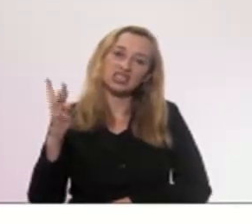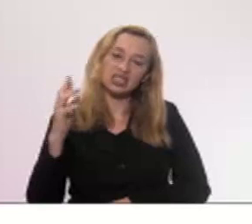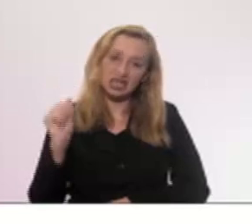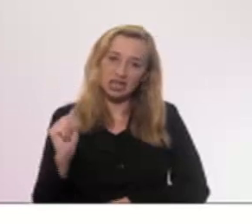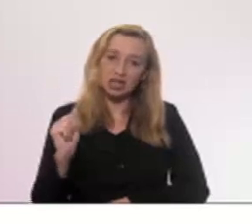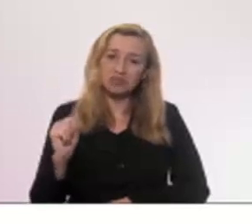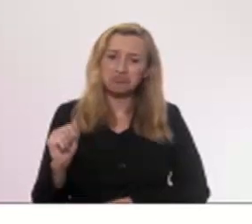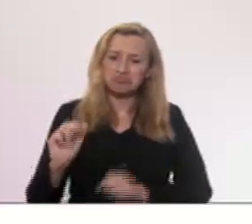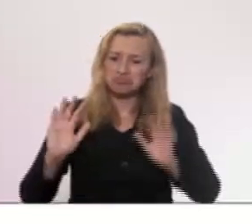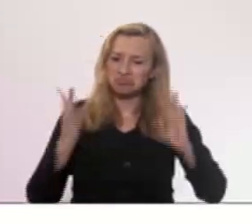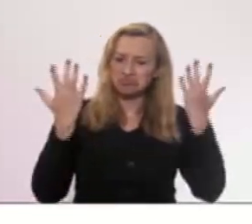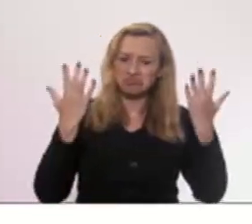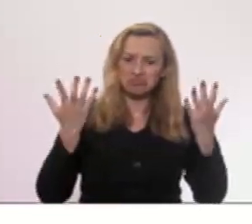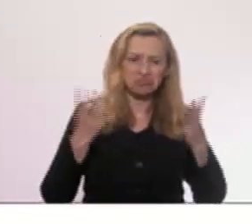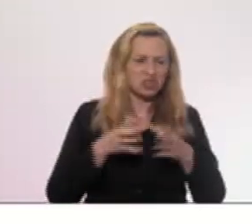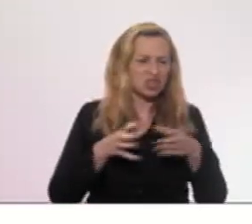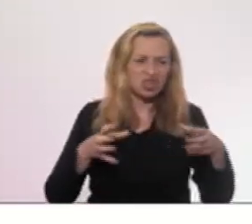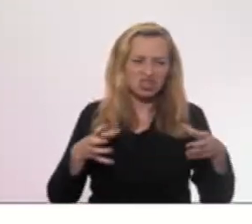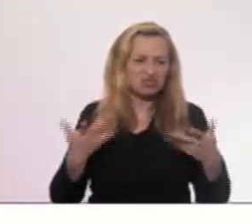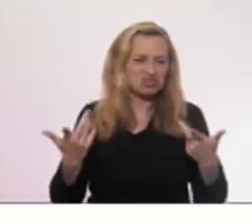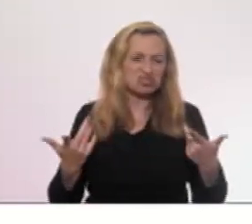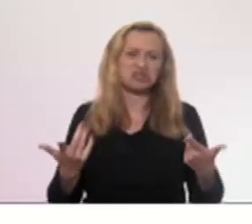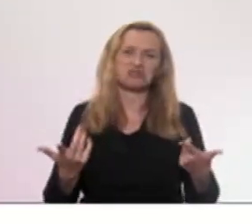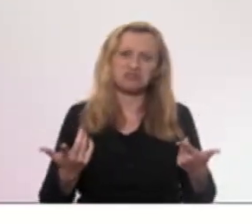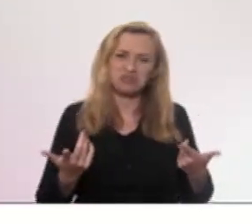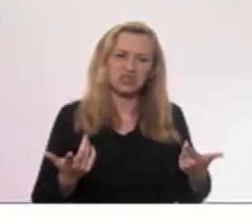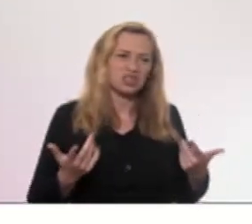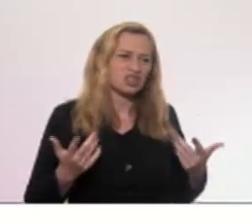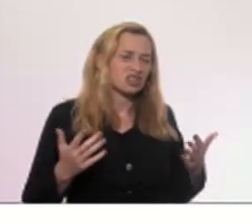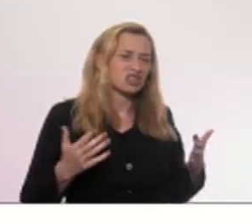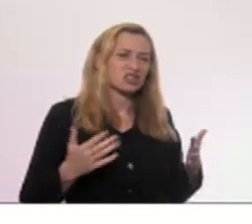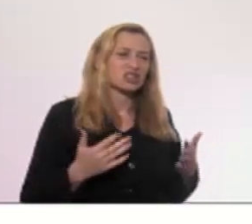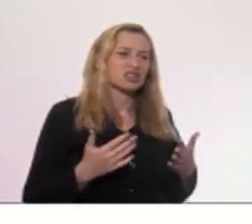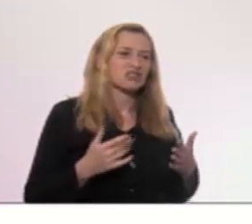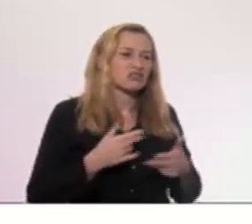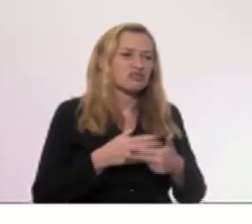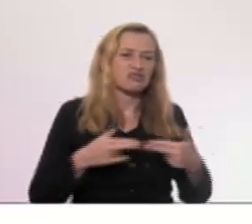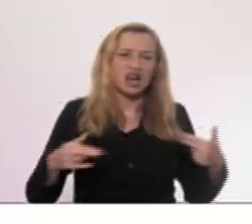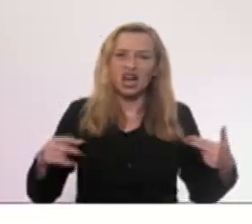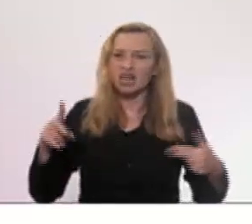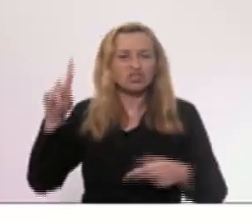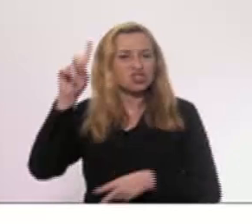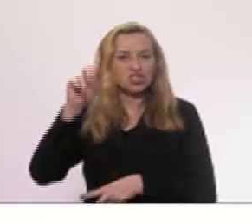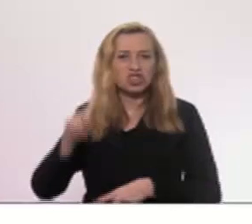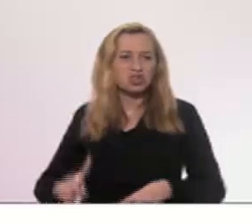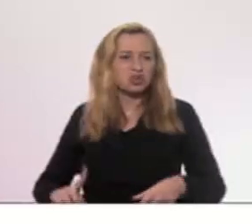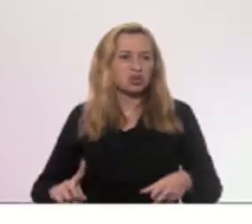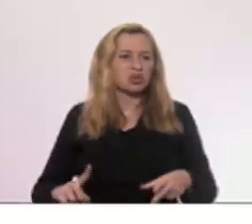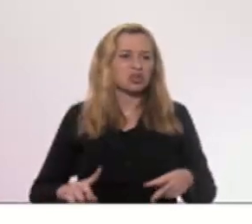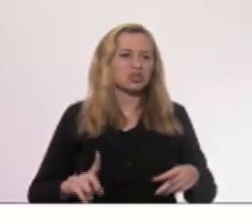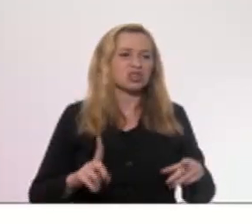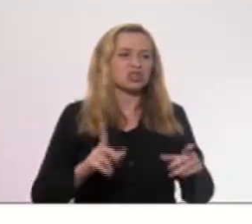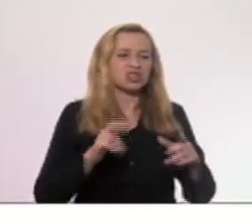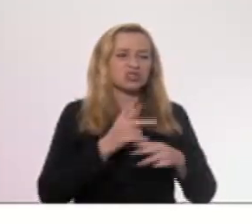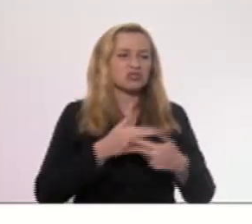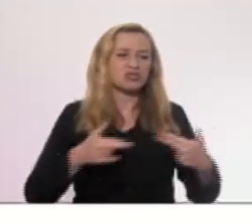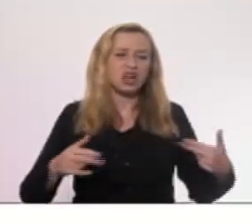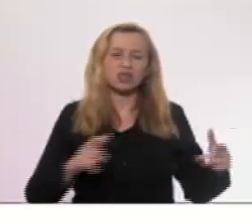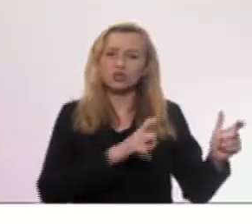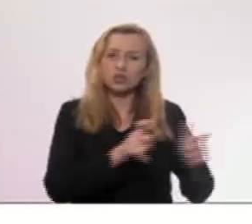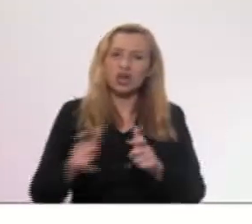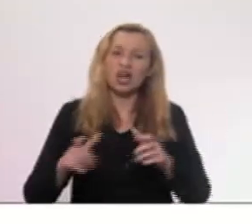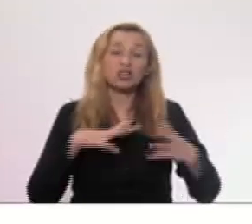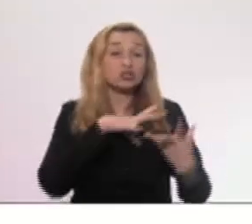afluíram centenas, reitores e reitoras de diferentes instituições universitárias do mundo.